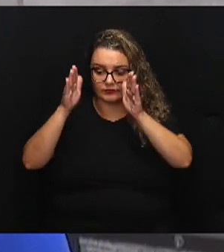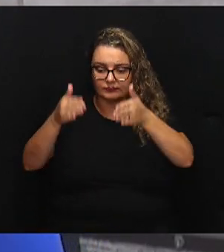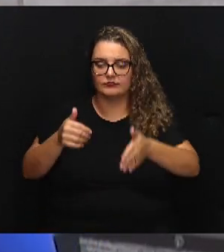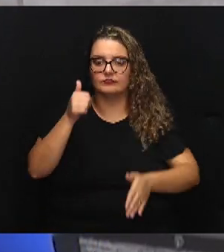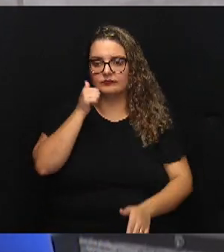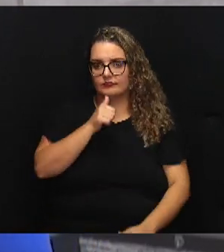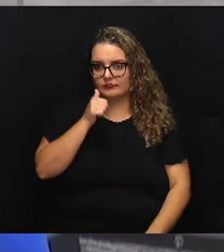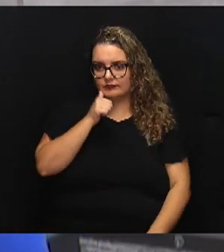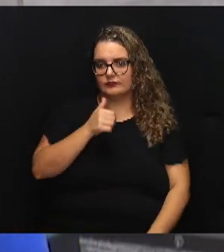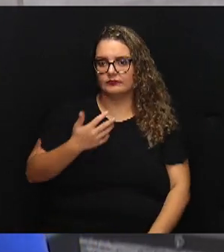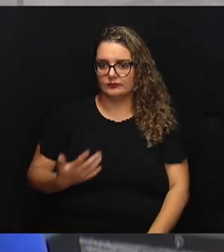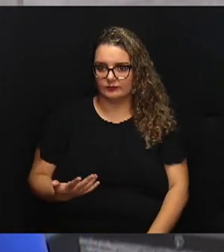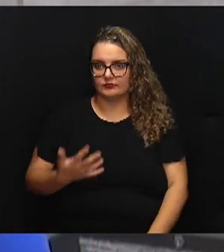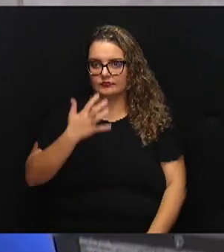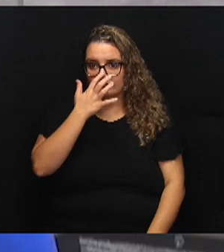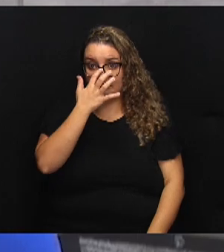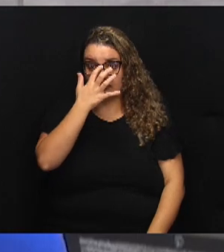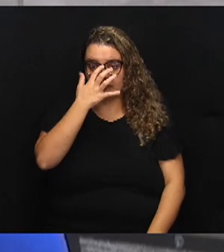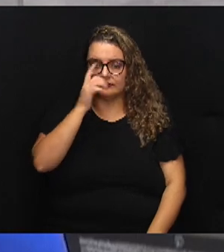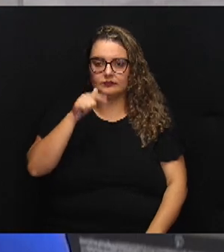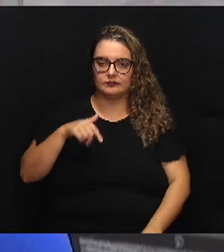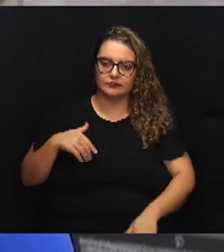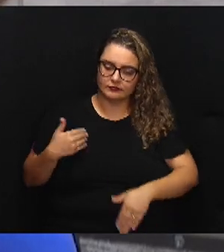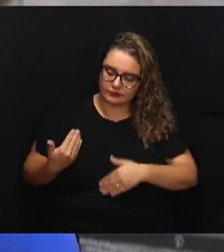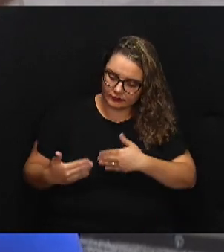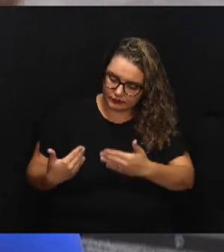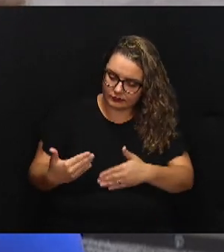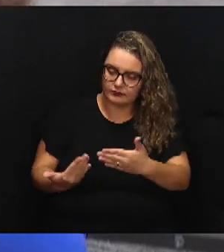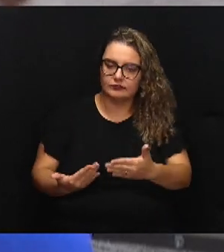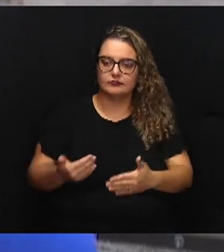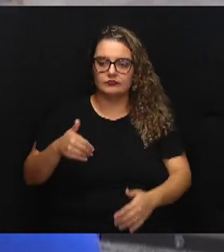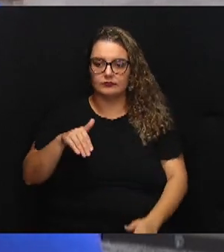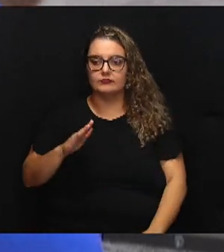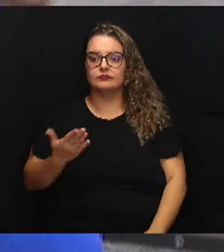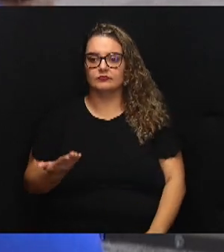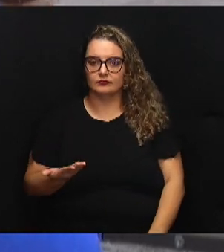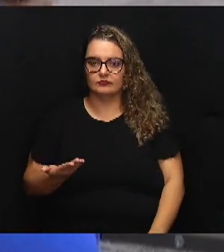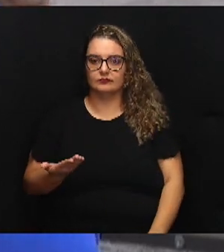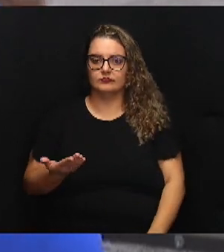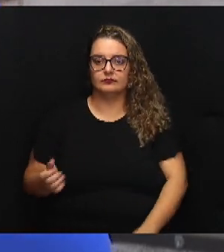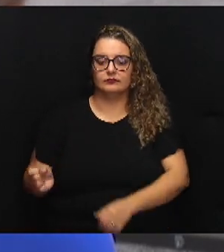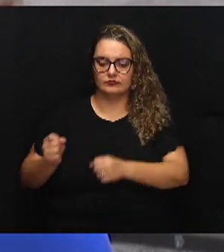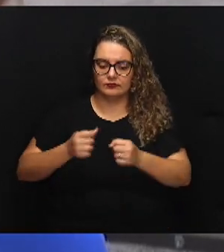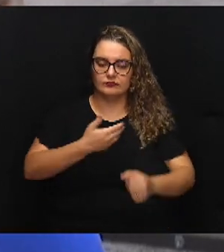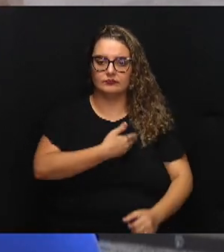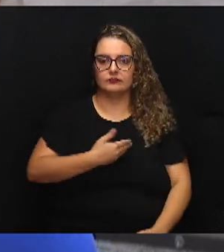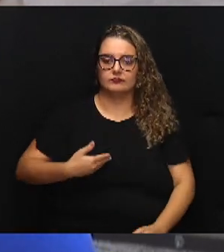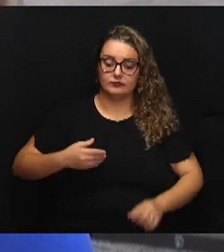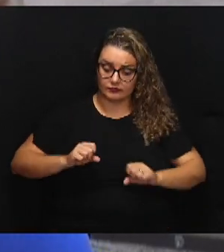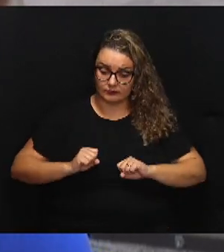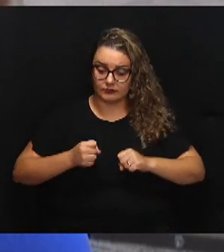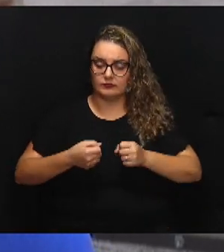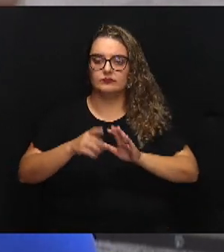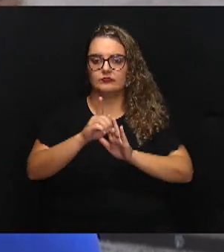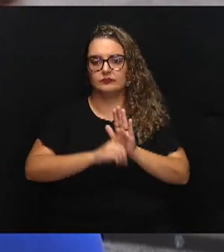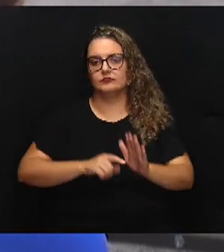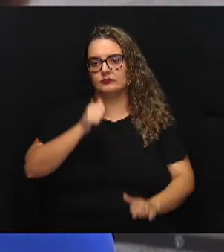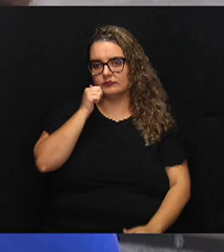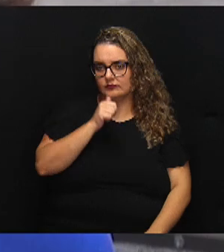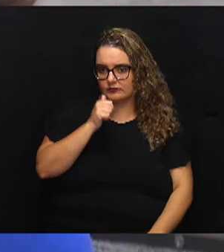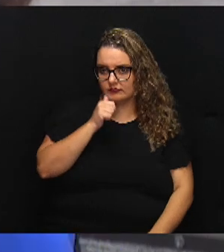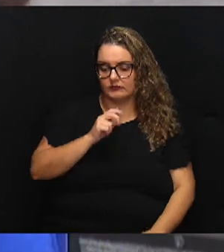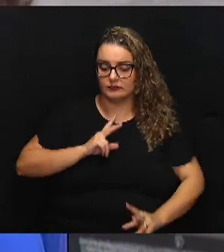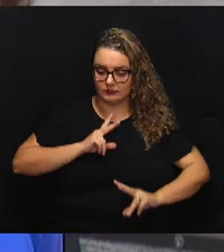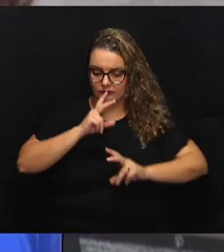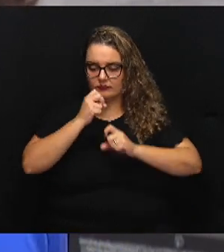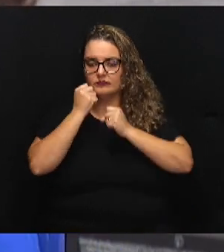né? É um passo a mais do poder público em defesa dos direitos da mulher, para